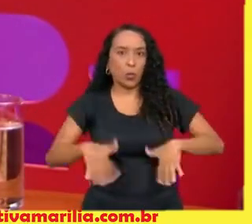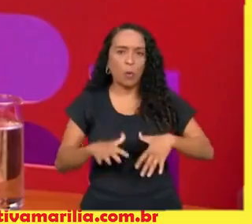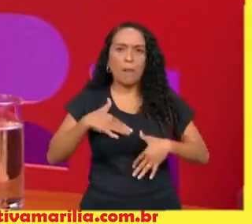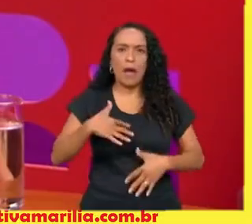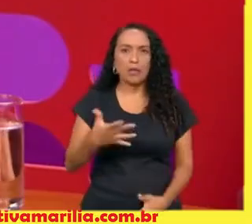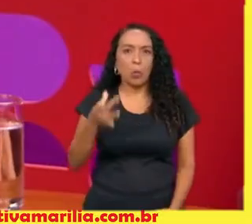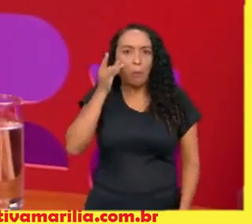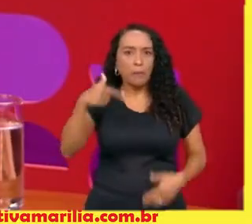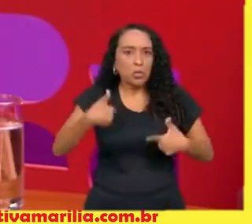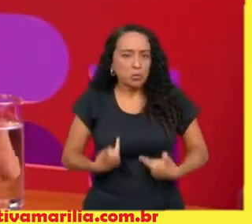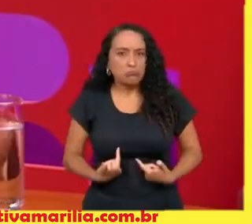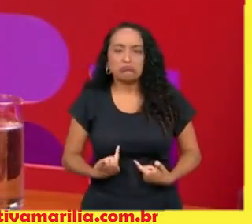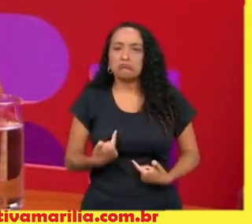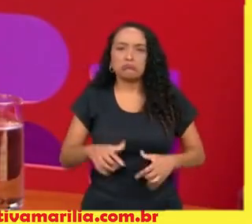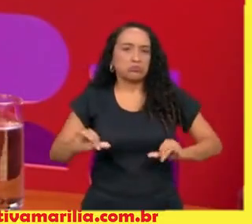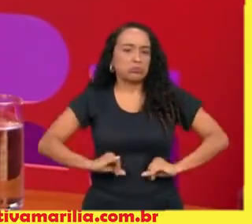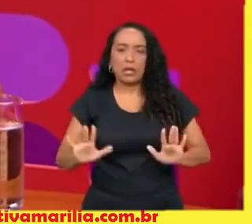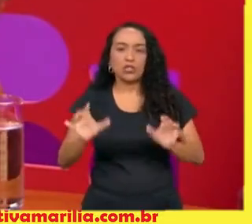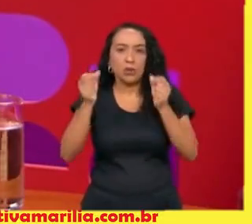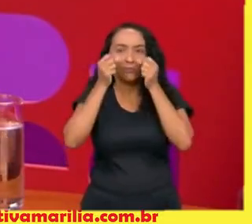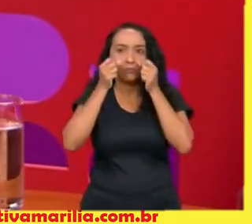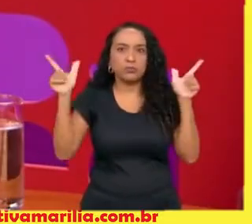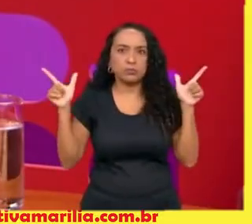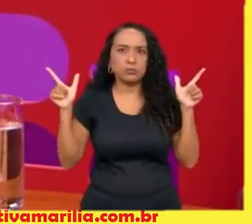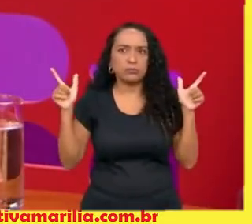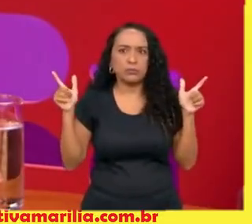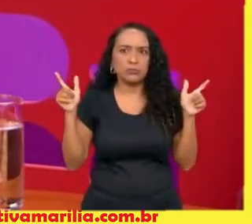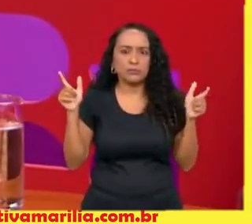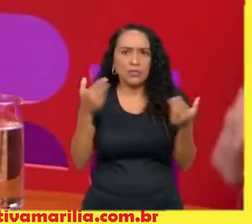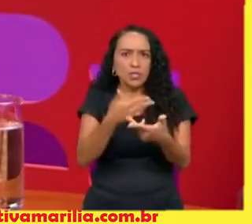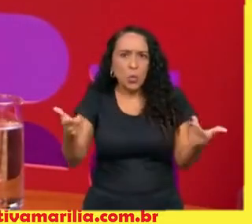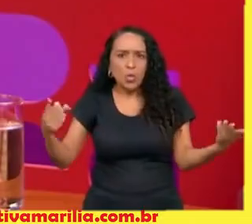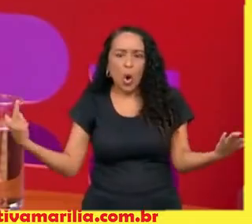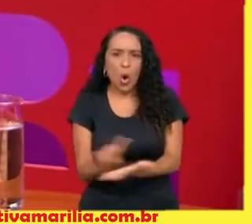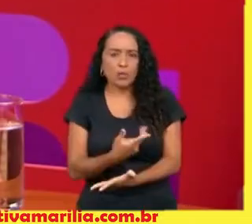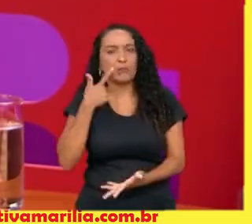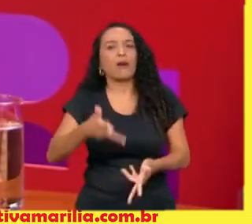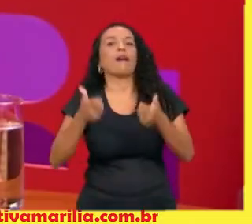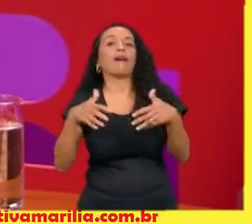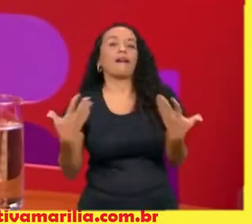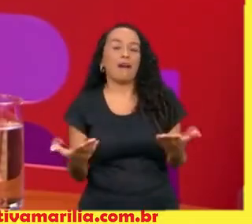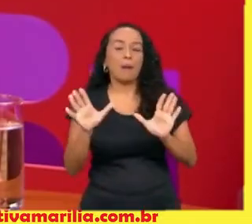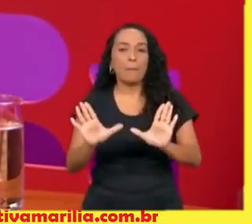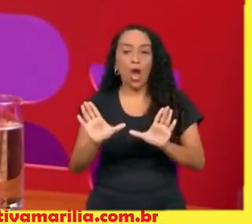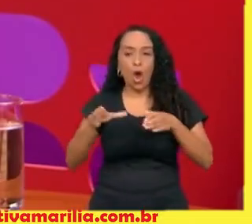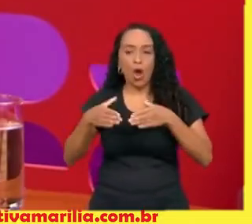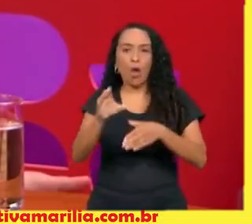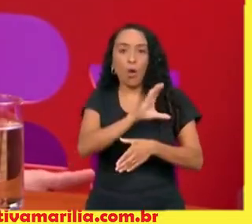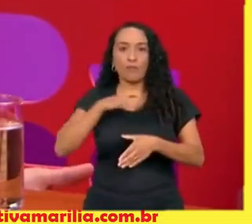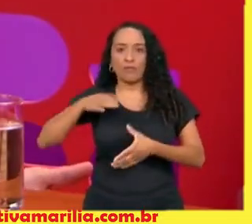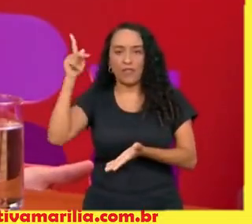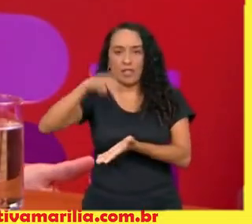não sofri nada. Eu só acordei para o que estava acontecendo. Mas a Comissão da Verdade foi um